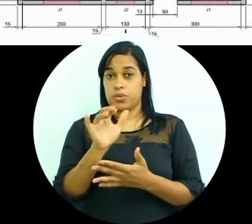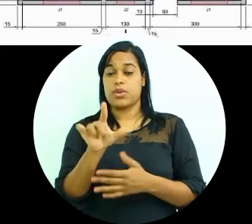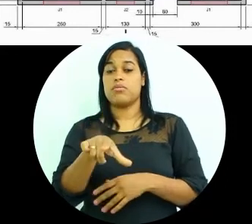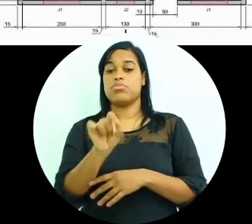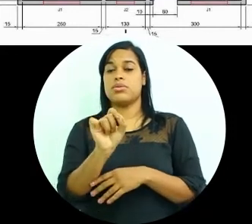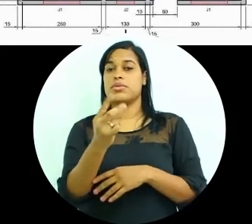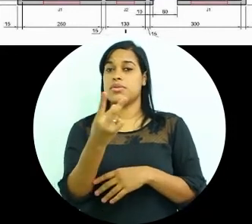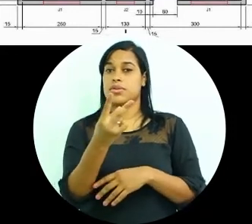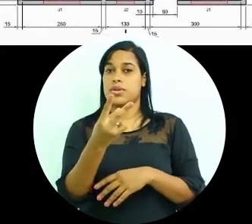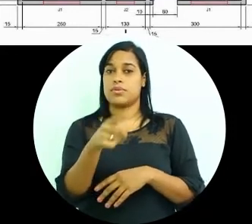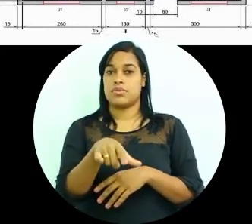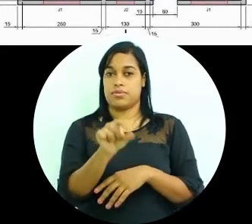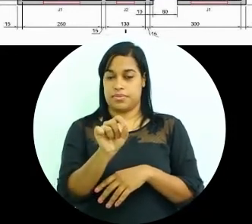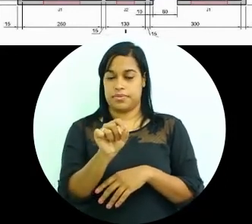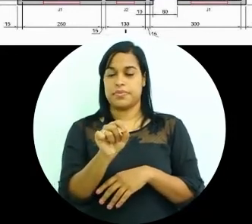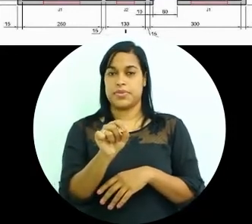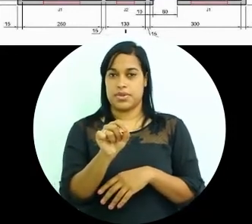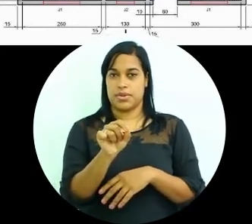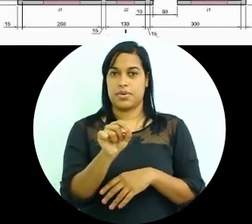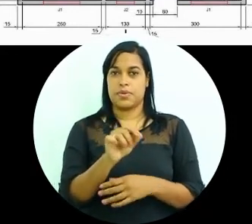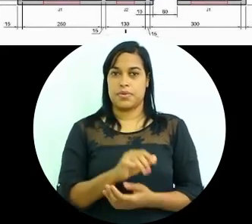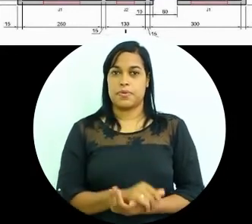vou escolher essa segunda opção.